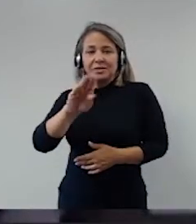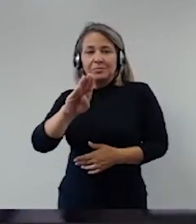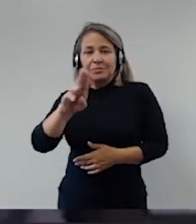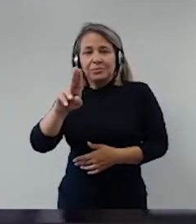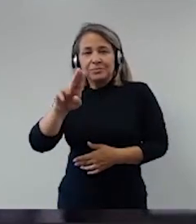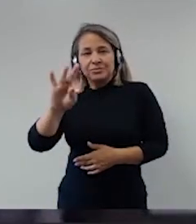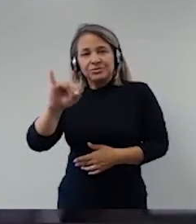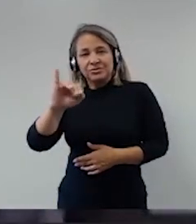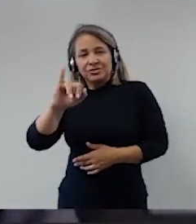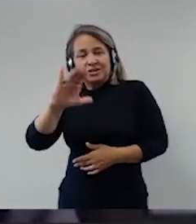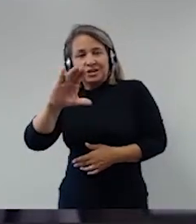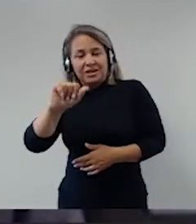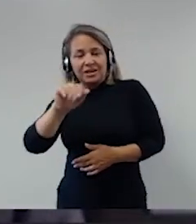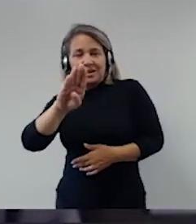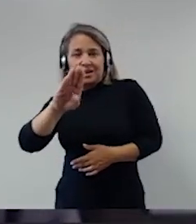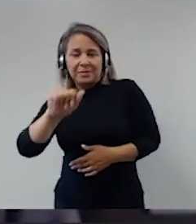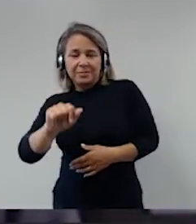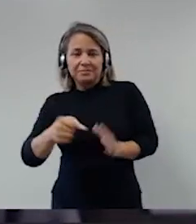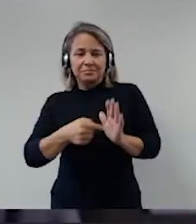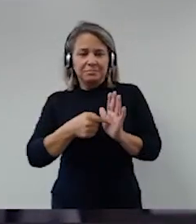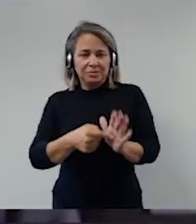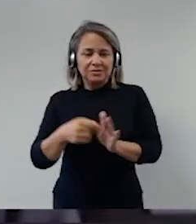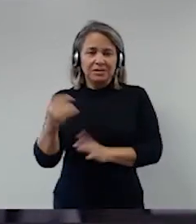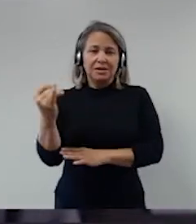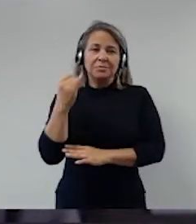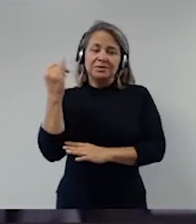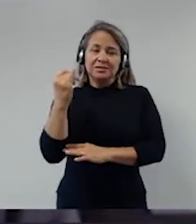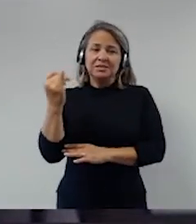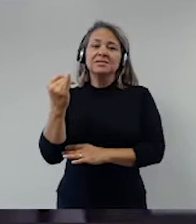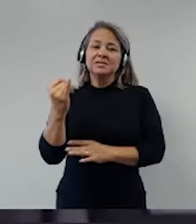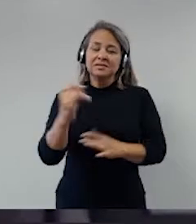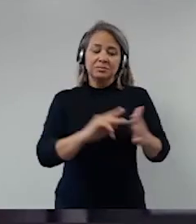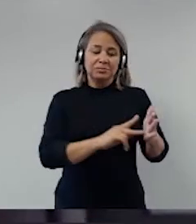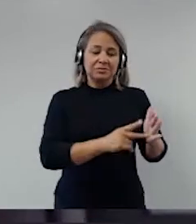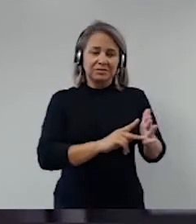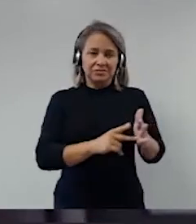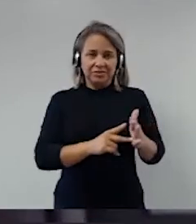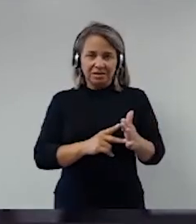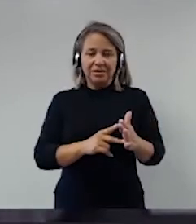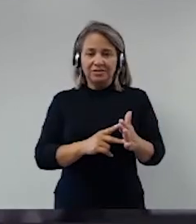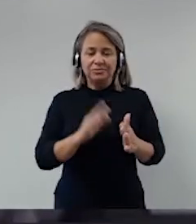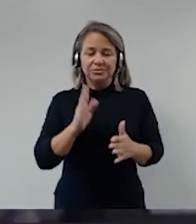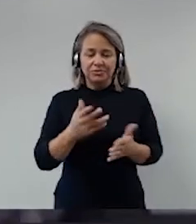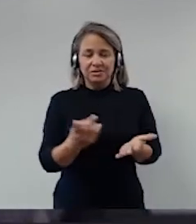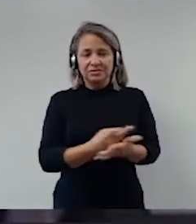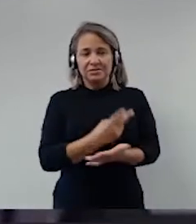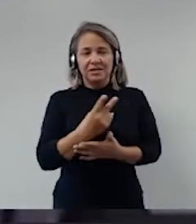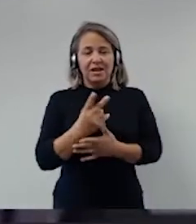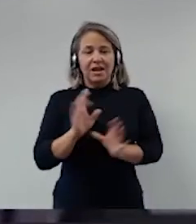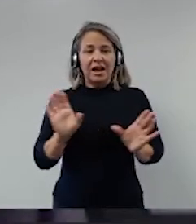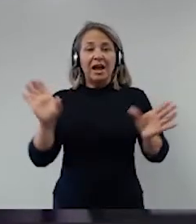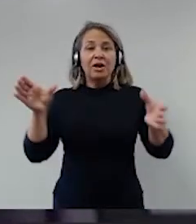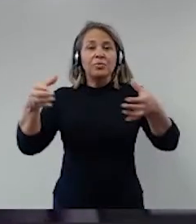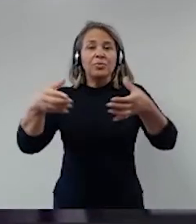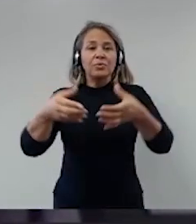e a importância das entidades sindicais, ela é mundialmente prevista. A Convenção